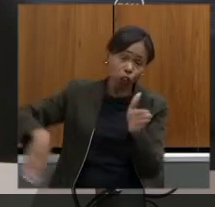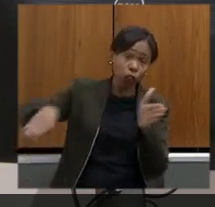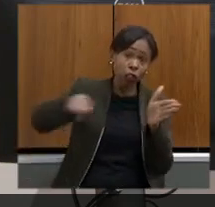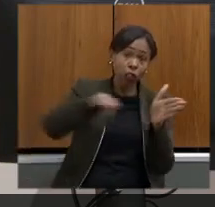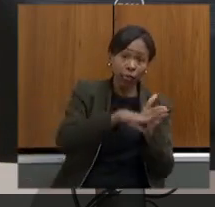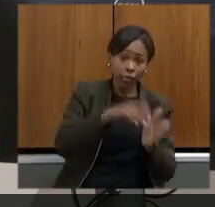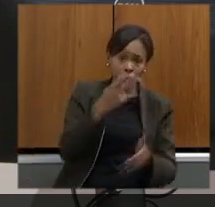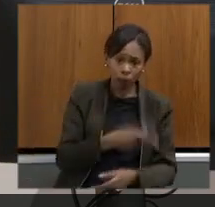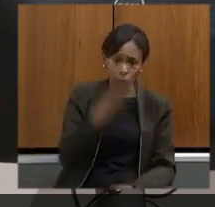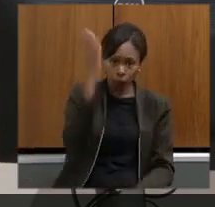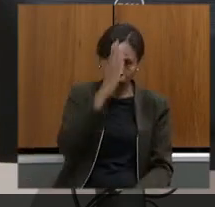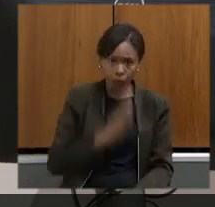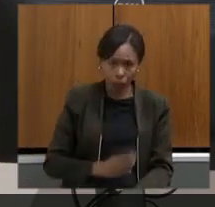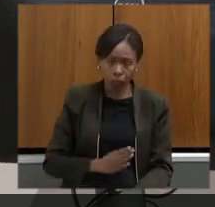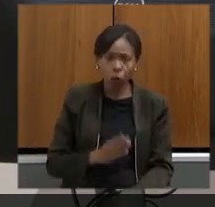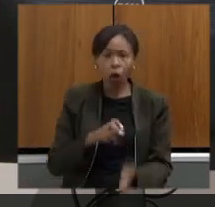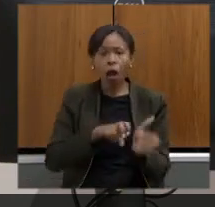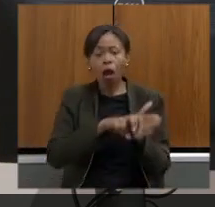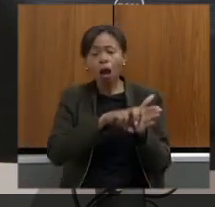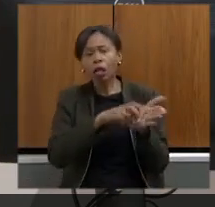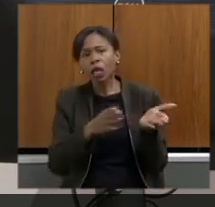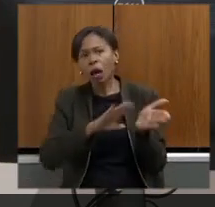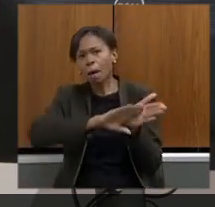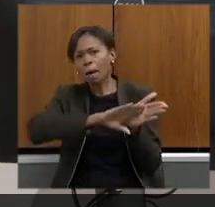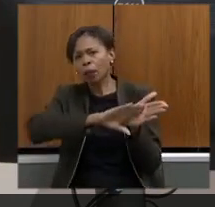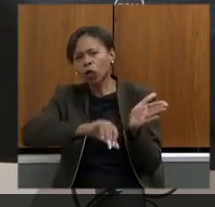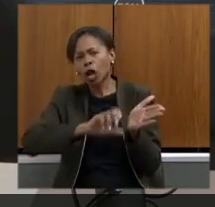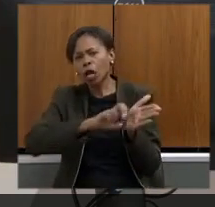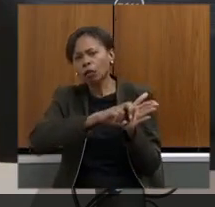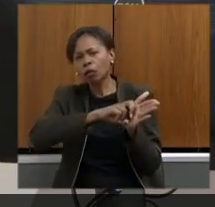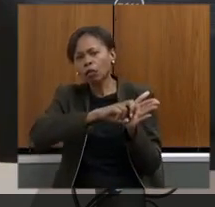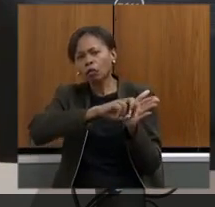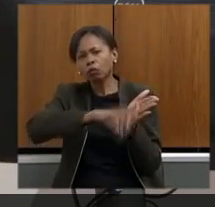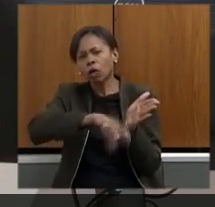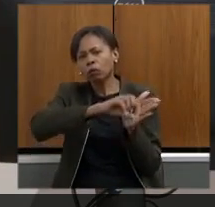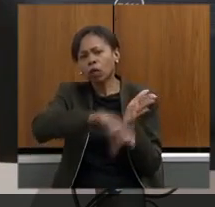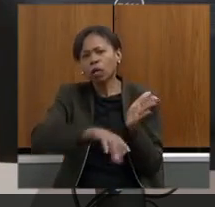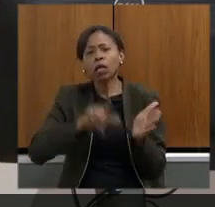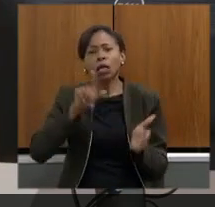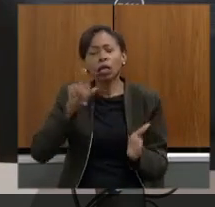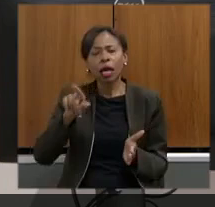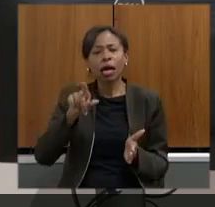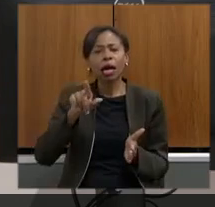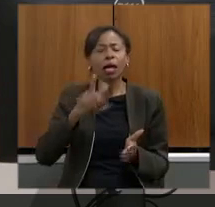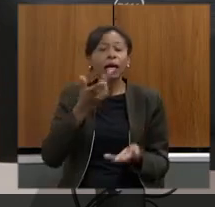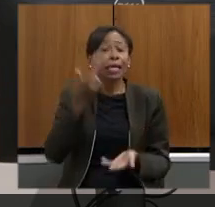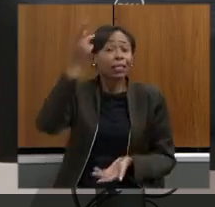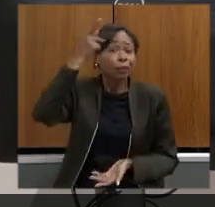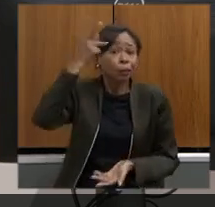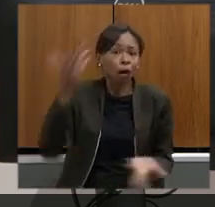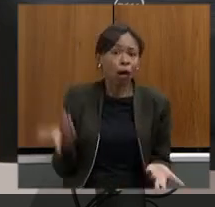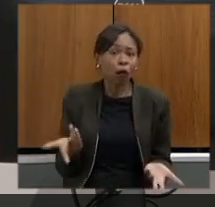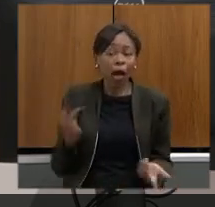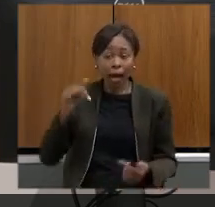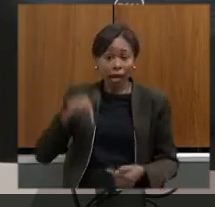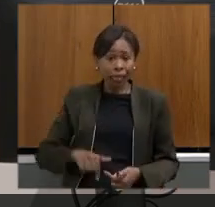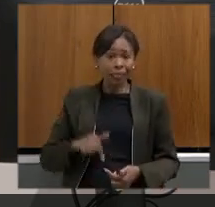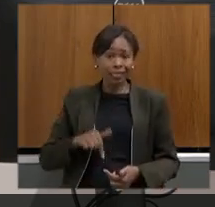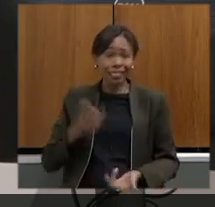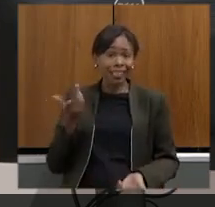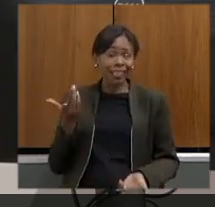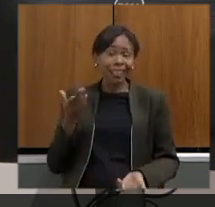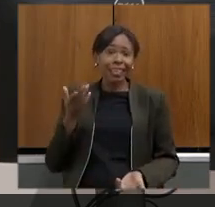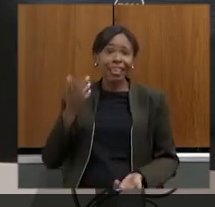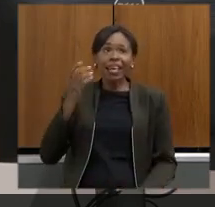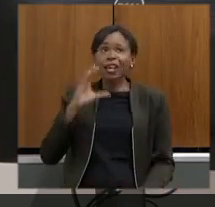elas são desembarcados em Viracopos Guarulhos em uma chega no aeroporto de Confins a 3